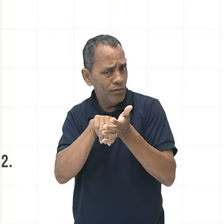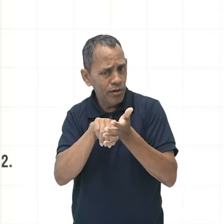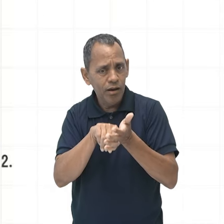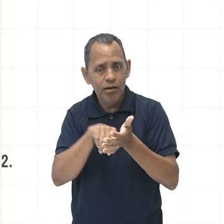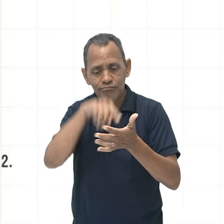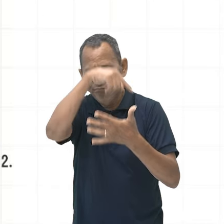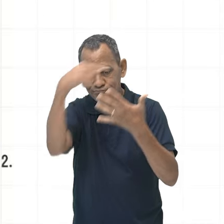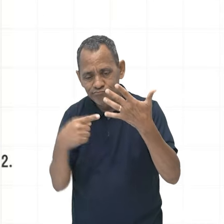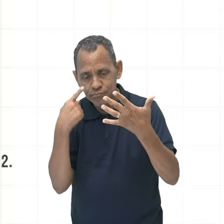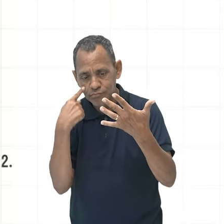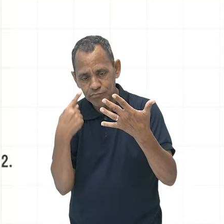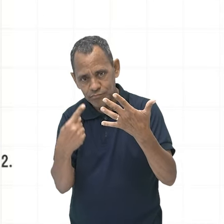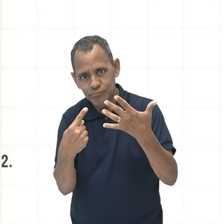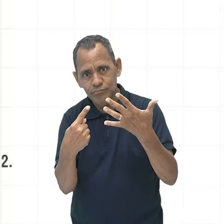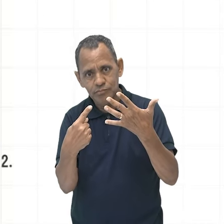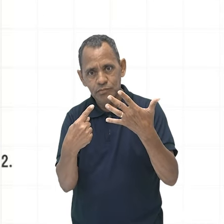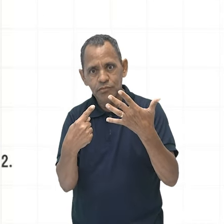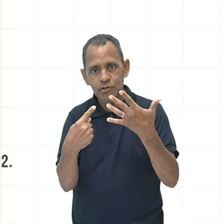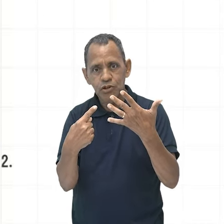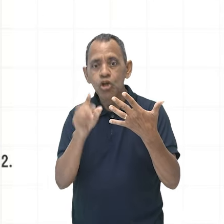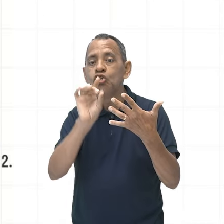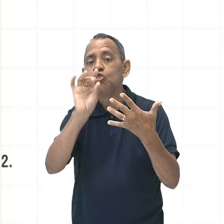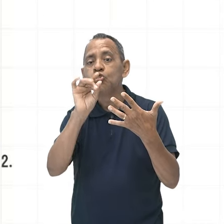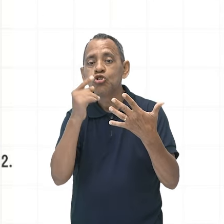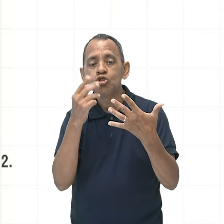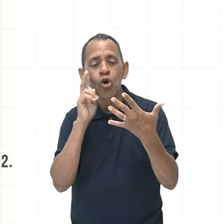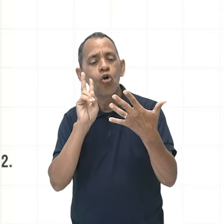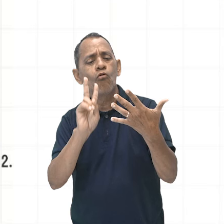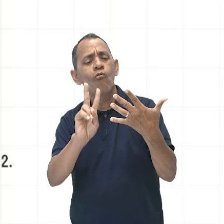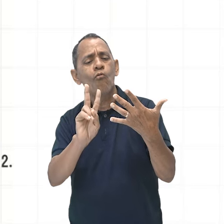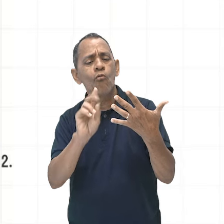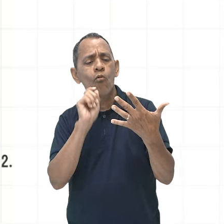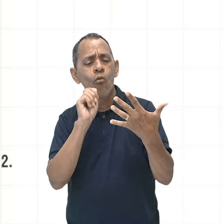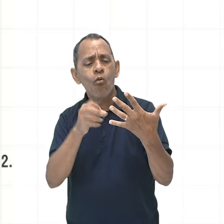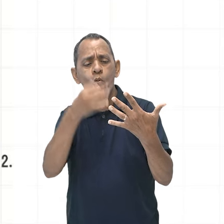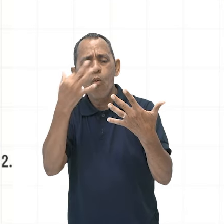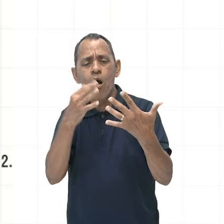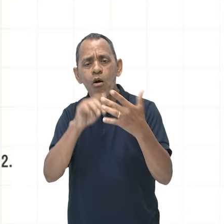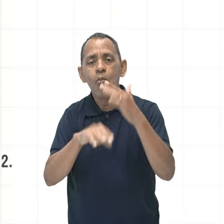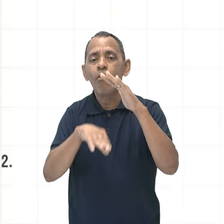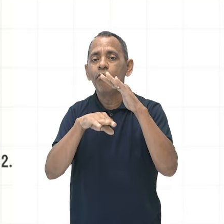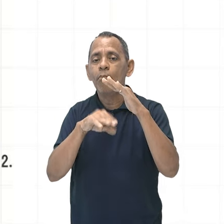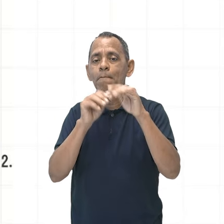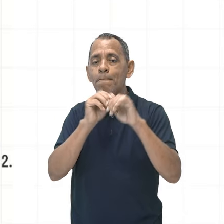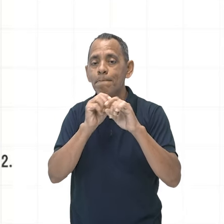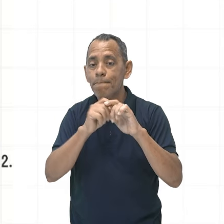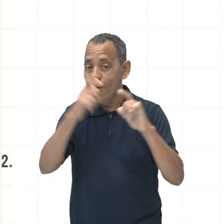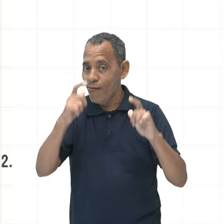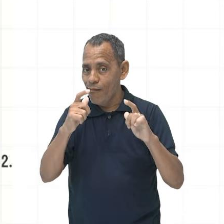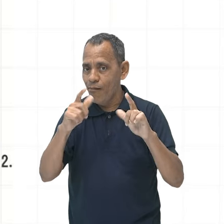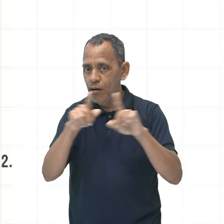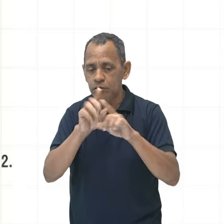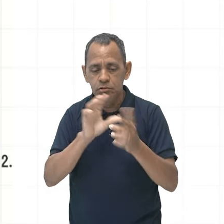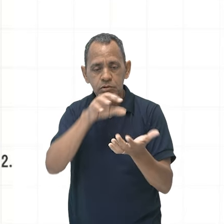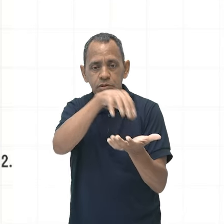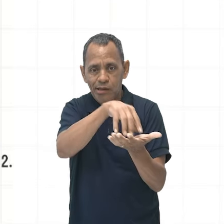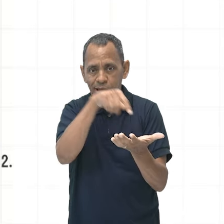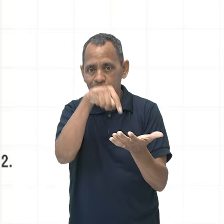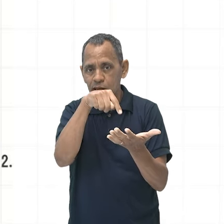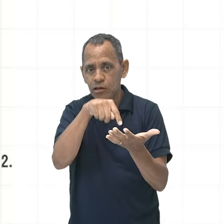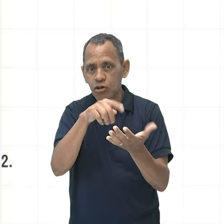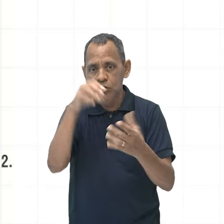mais exportado. A gente apenas precisa olhar qual o maior setor aí no gráfico, como eu já mostrei